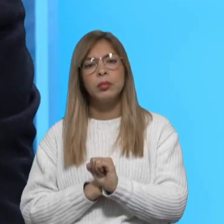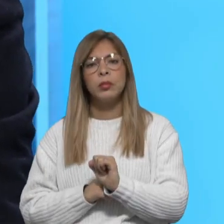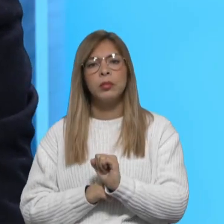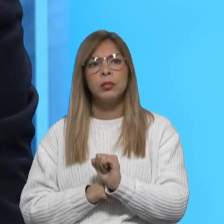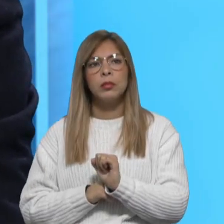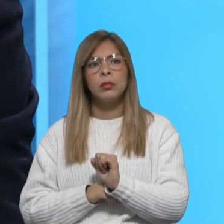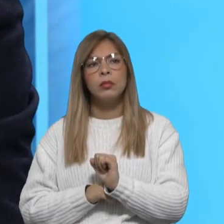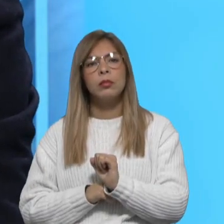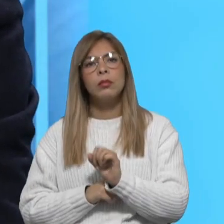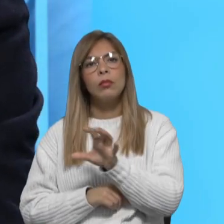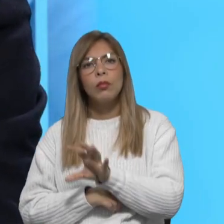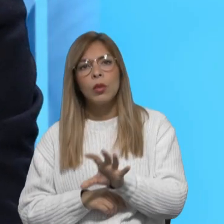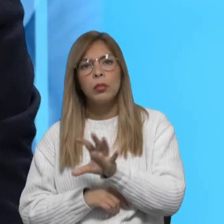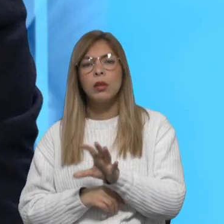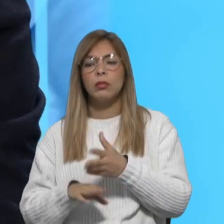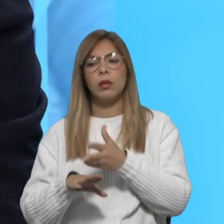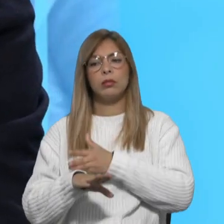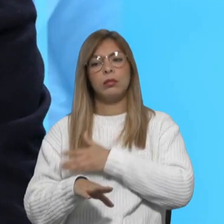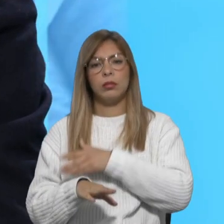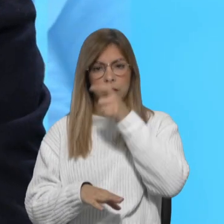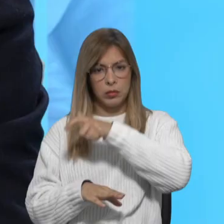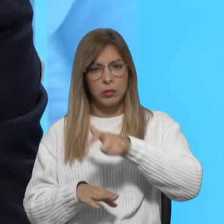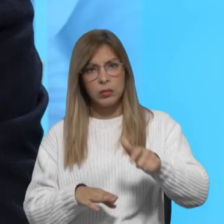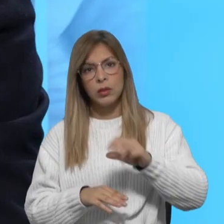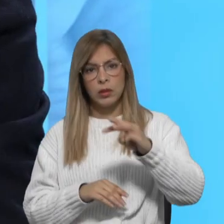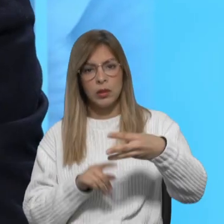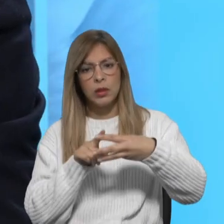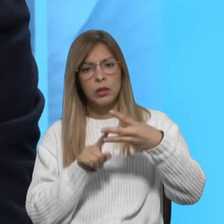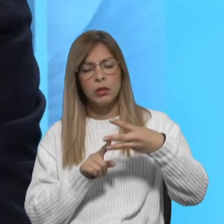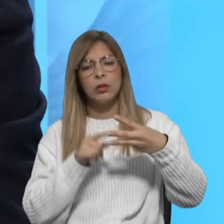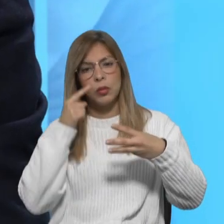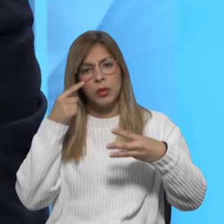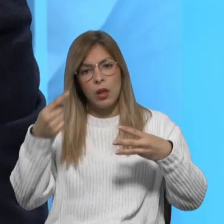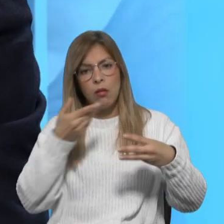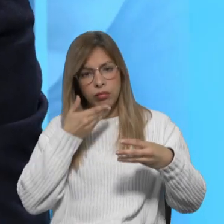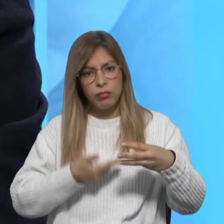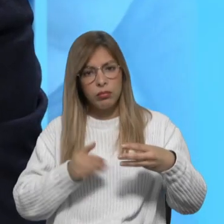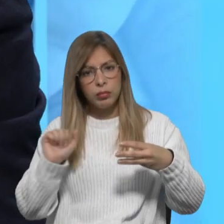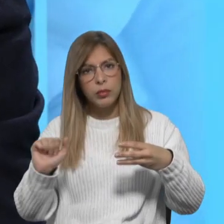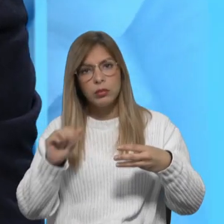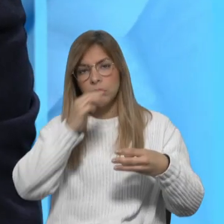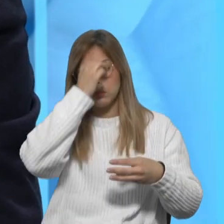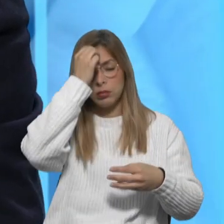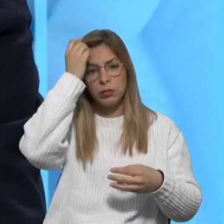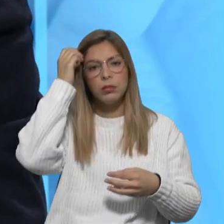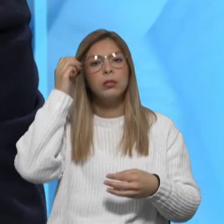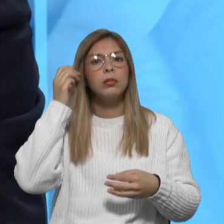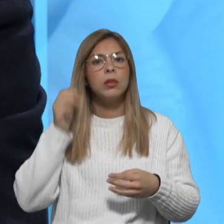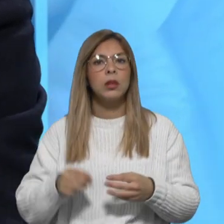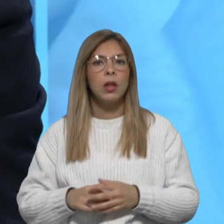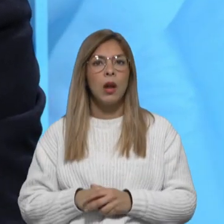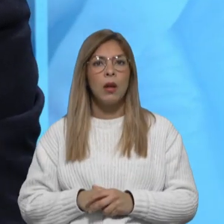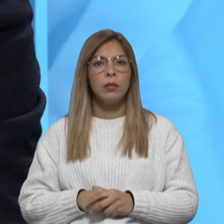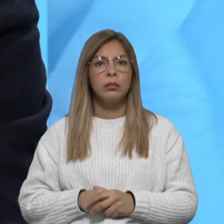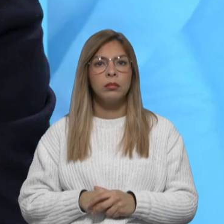situar o tema, feitas por 3 especialistas, como o caso já resolveu, já referiu, aliás. Uma